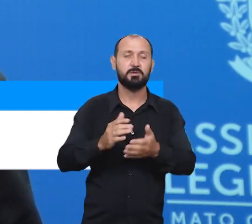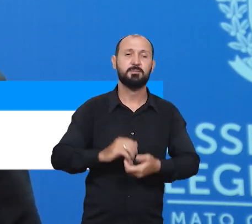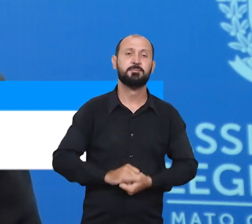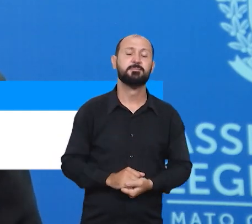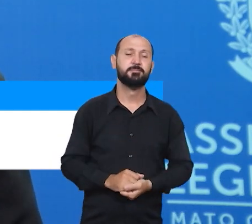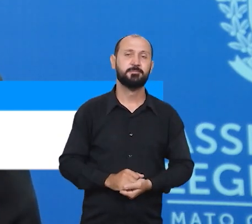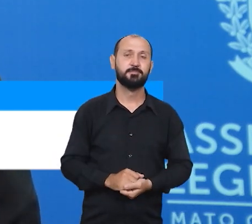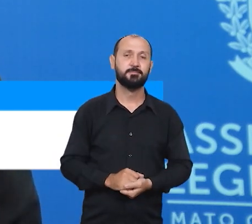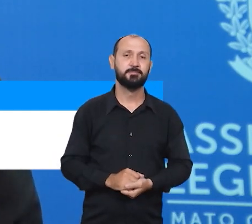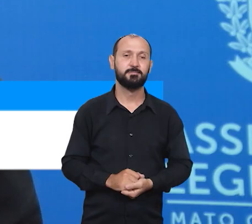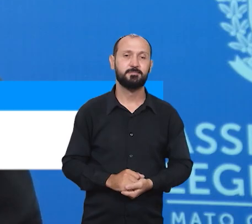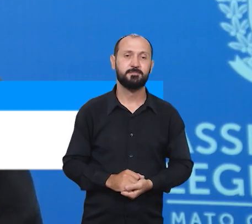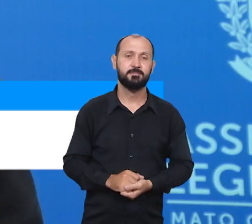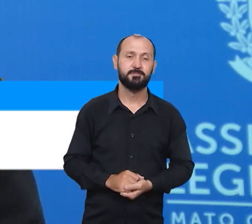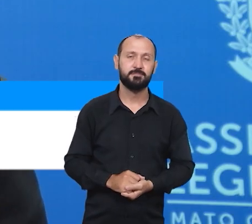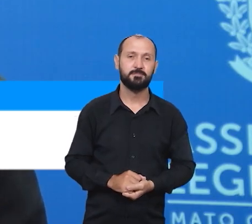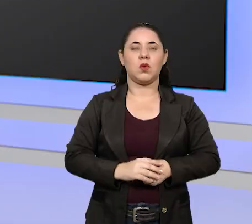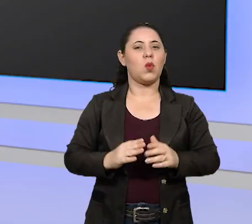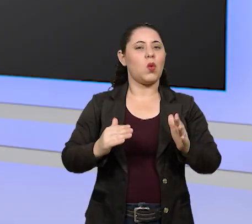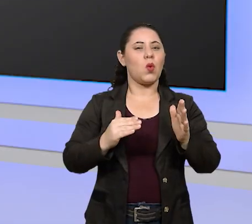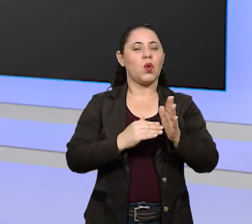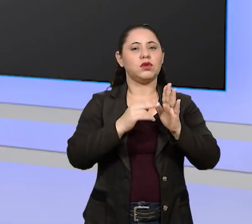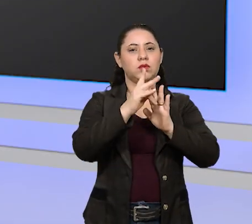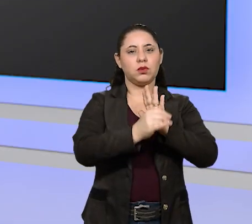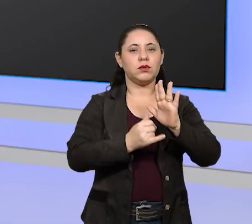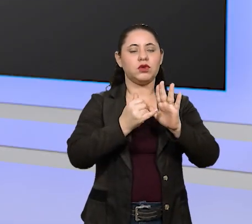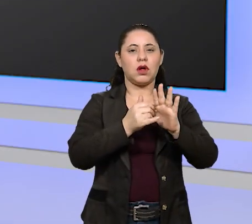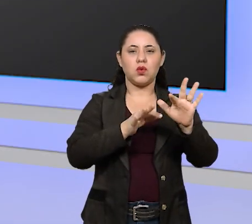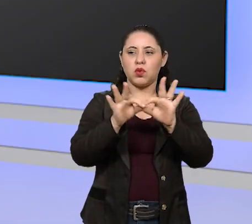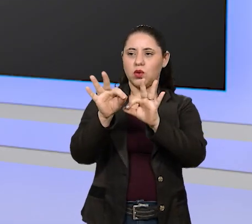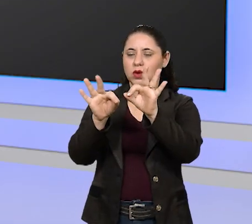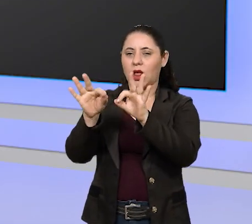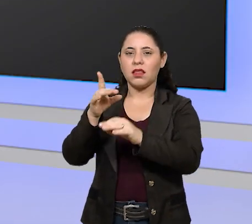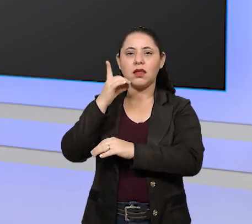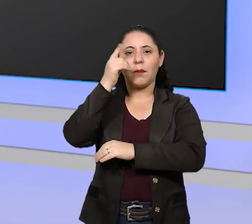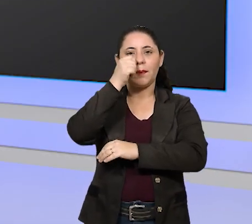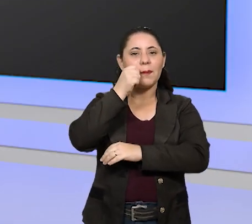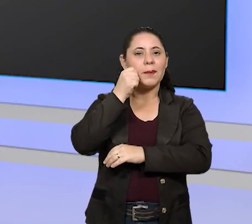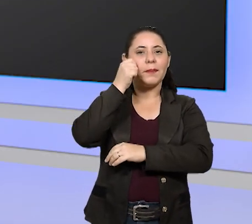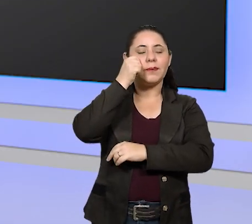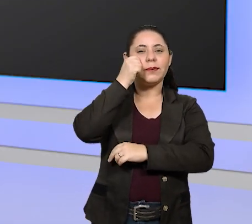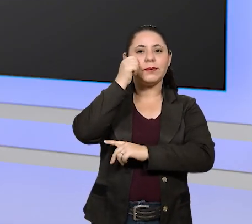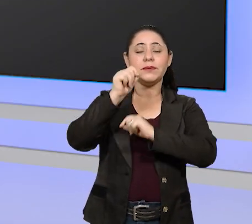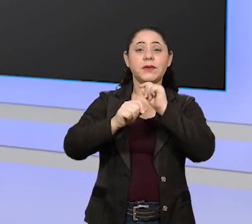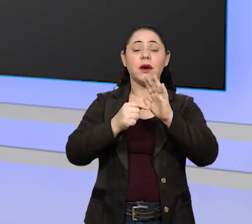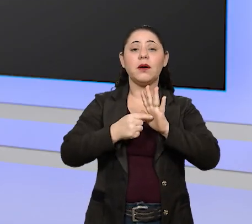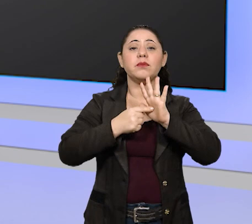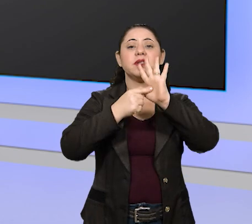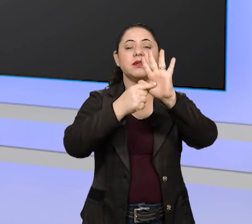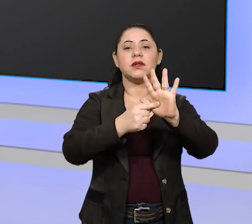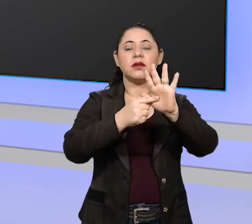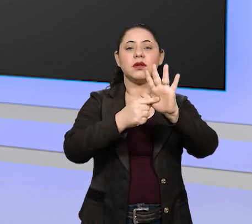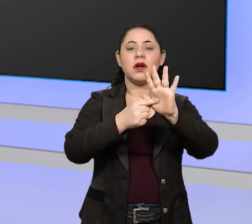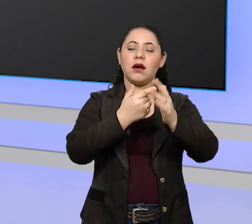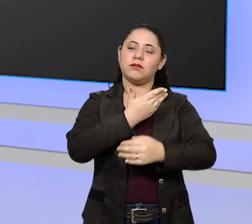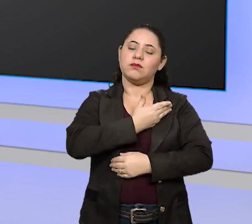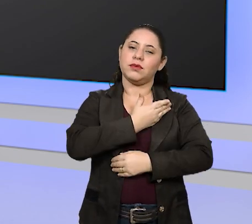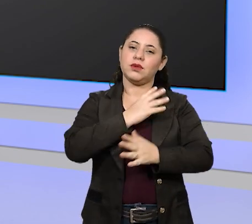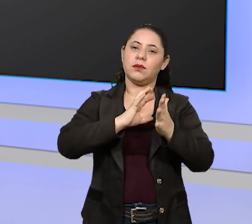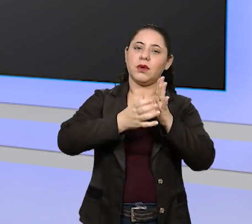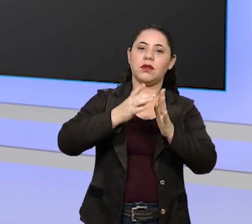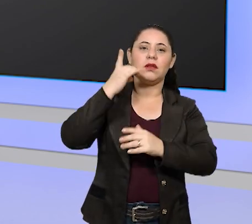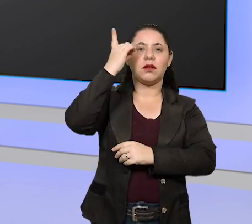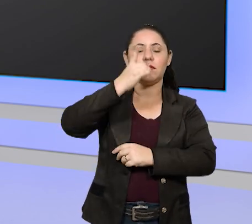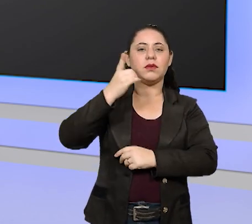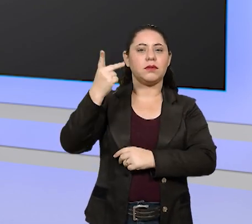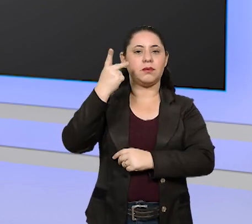vida em favor dos menos favorecidos. E o último projeto, organizado pelo deputado Amarildo Cruz, foi apresentado pelo